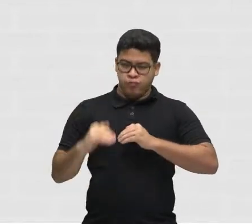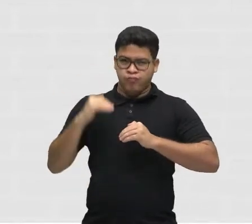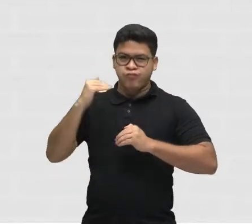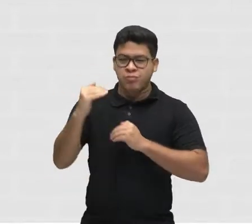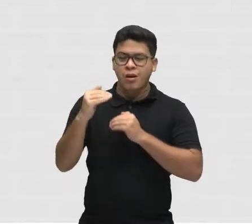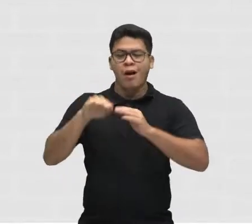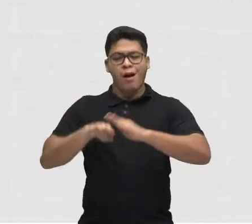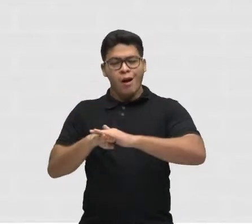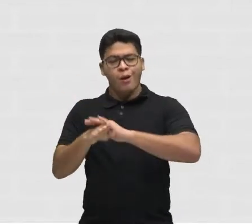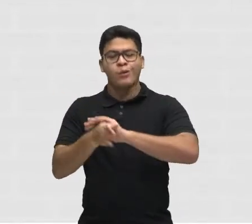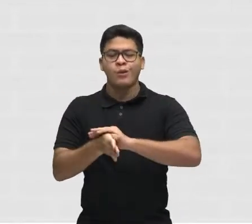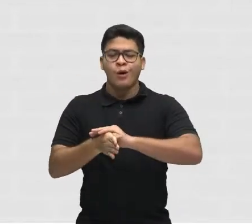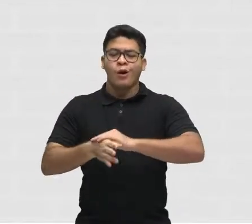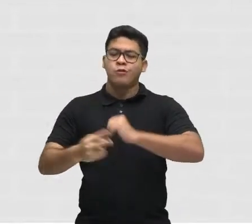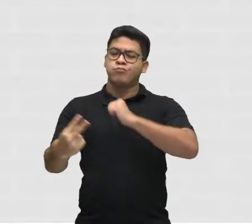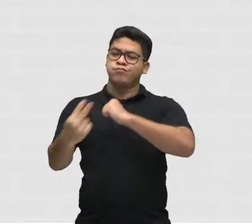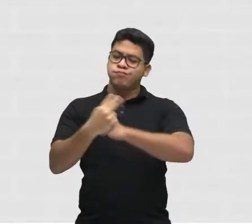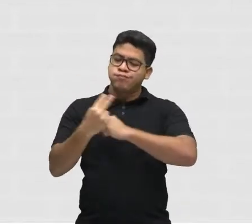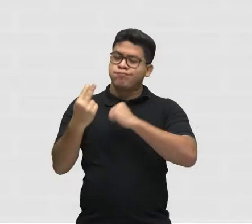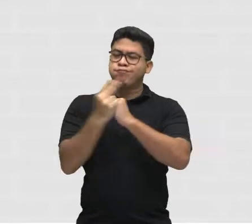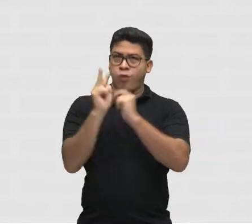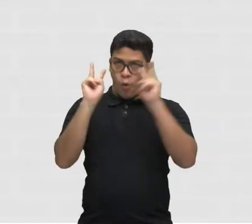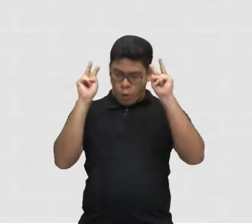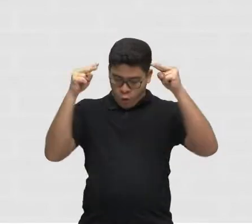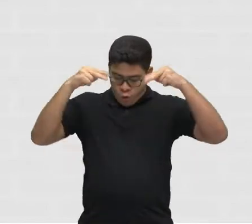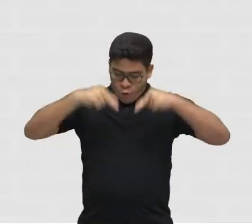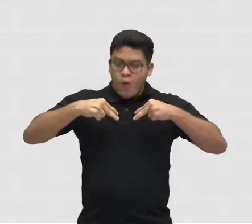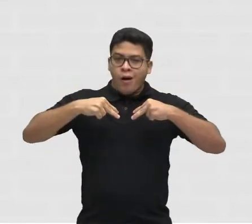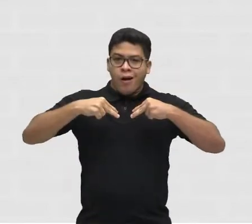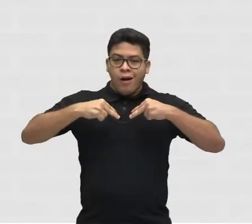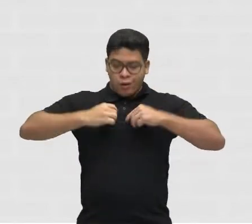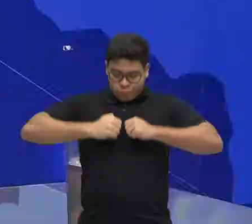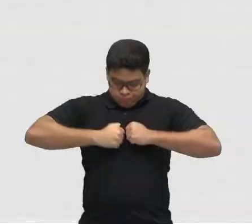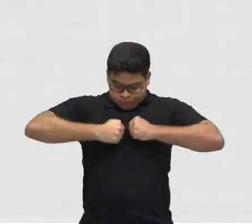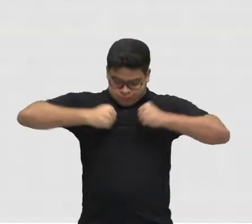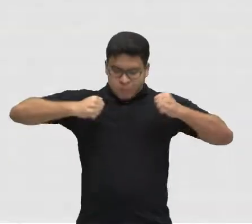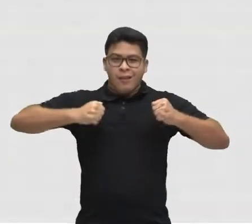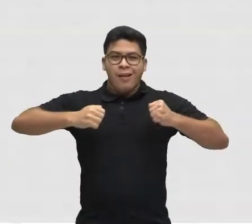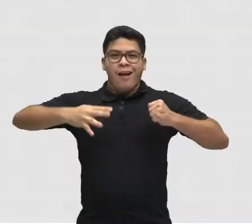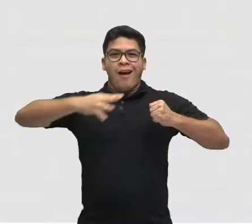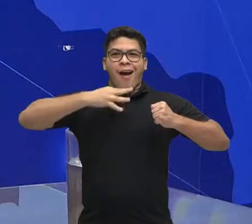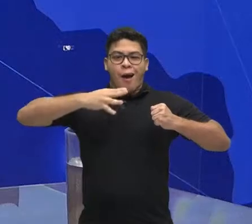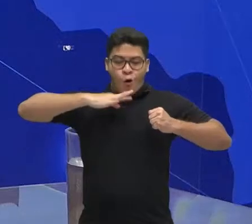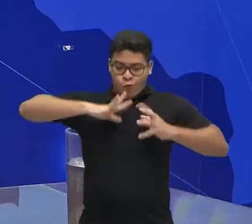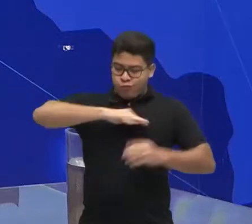do autocuidado, do autoconhecimento, a gente consegue passar por cima desses obstáculos.